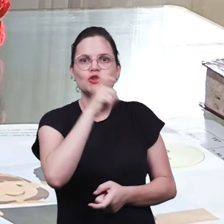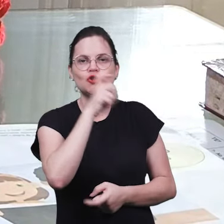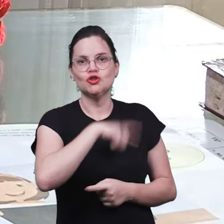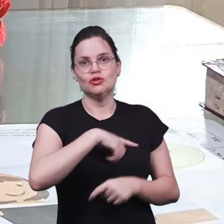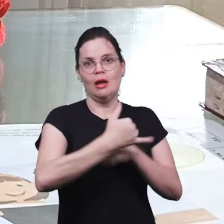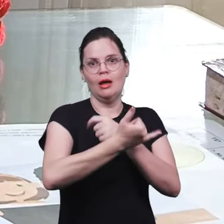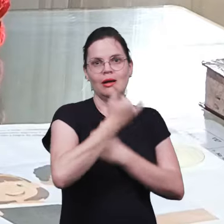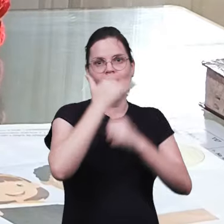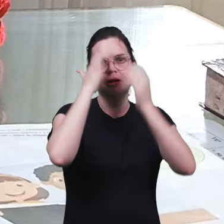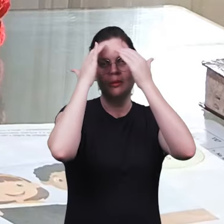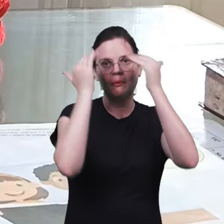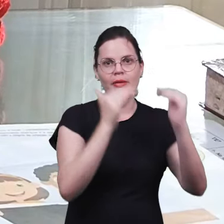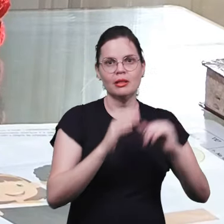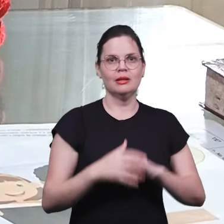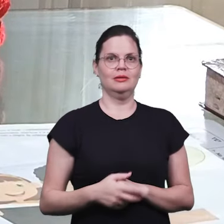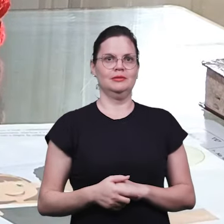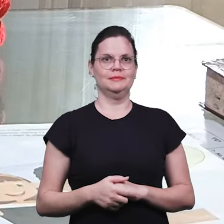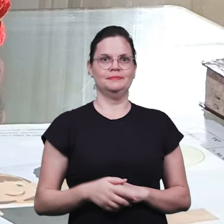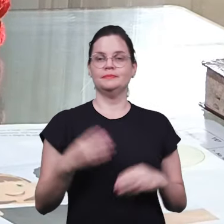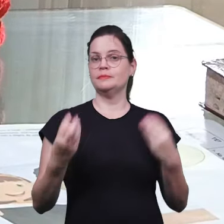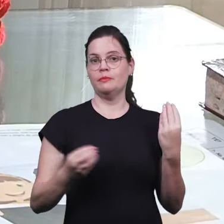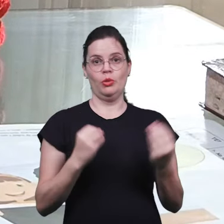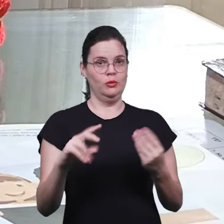isso acontece? Olha só.